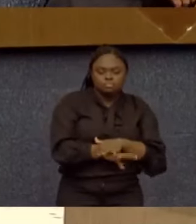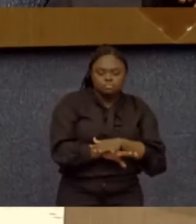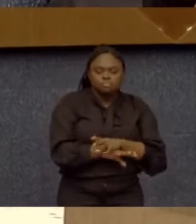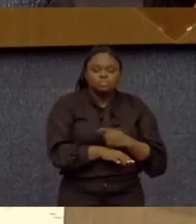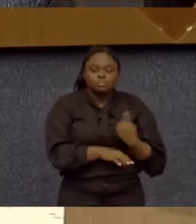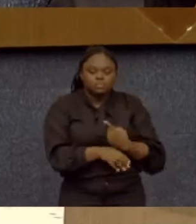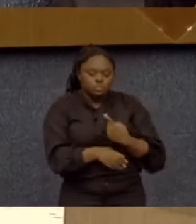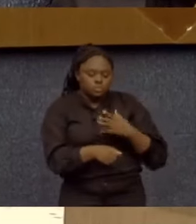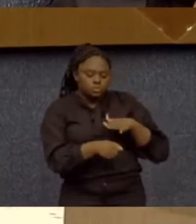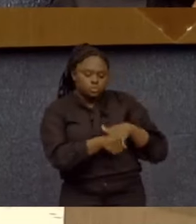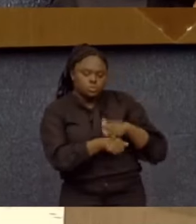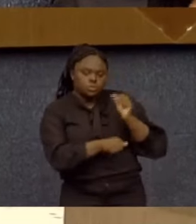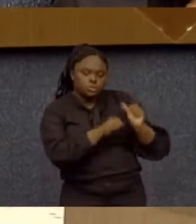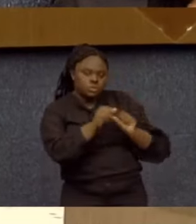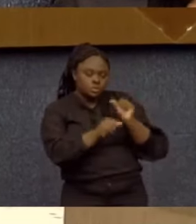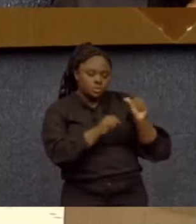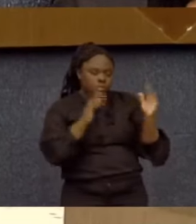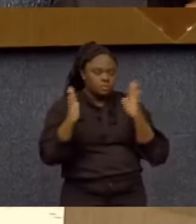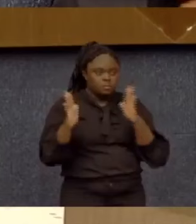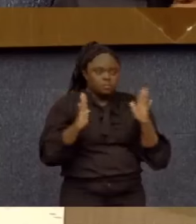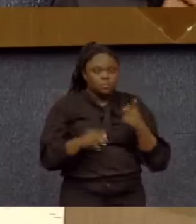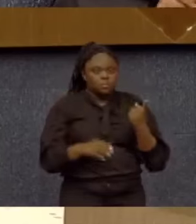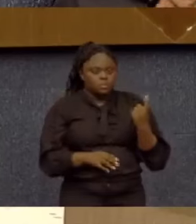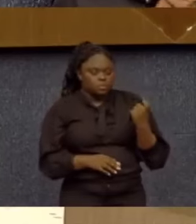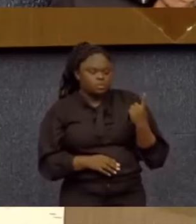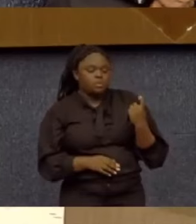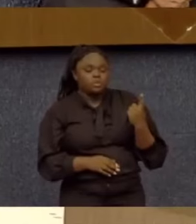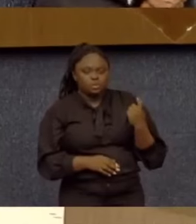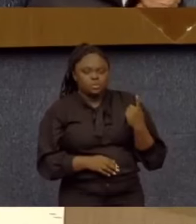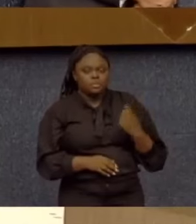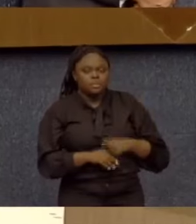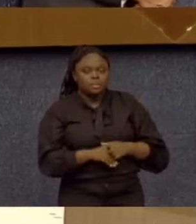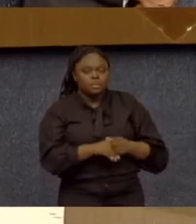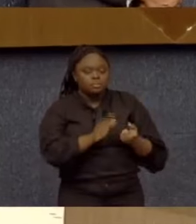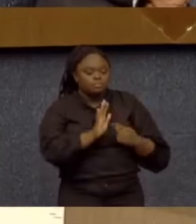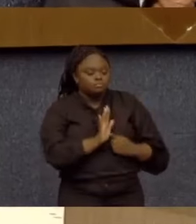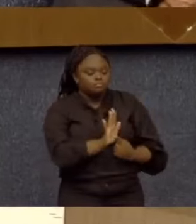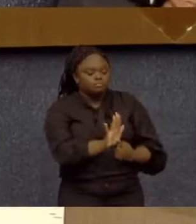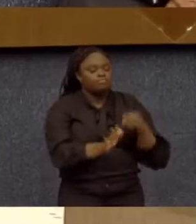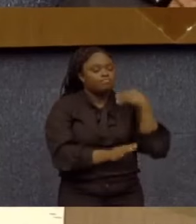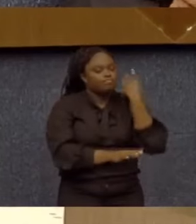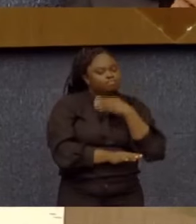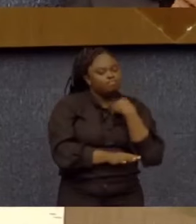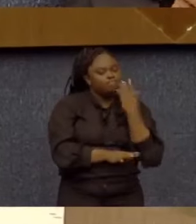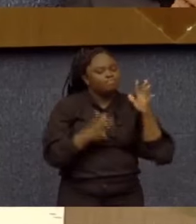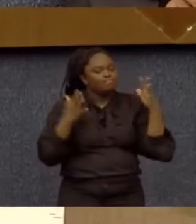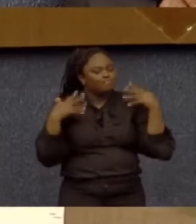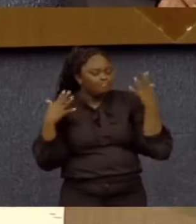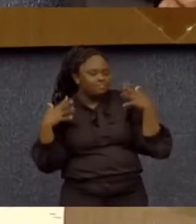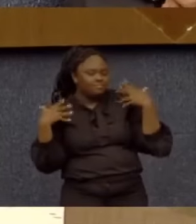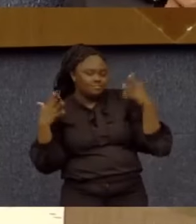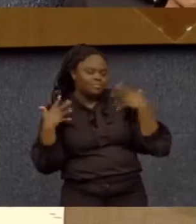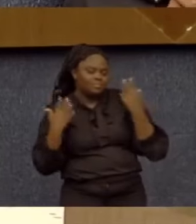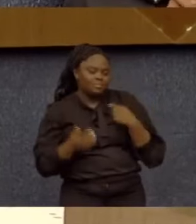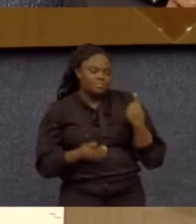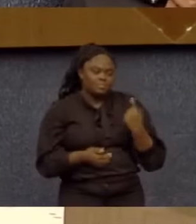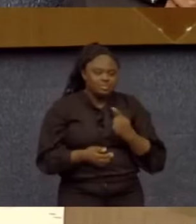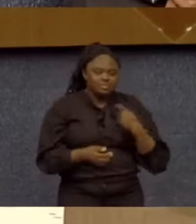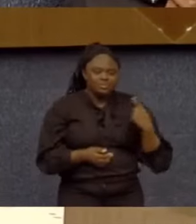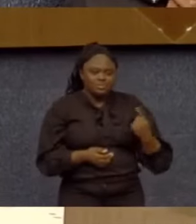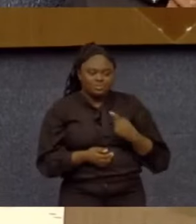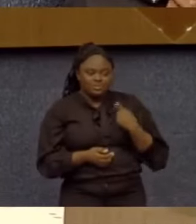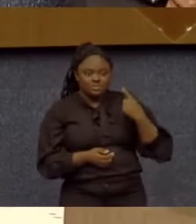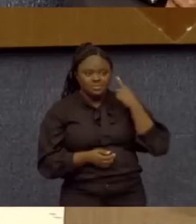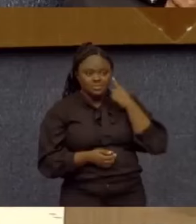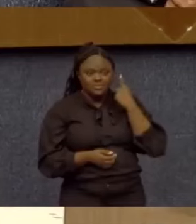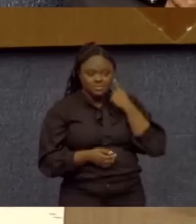nossas noites em momentos únicos, inesquecíveis, levando melodia e alegria aos nossos ouvidos. Parabéns.